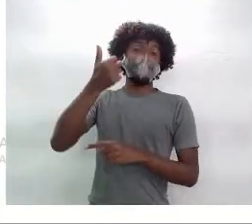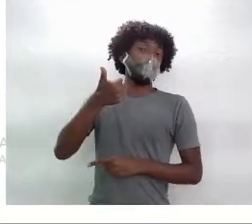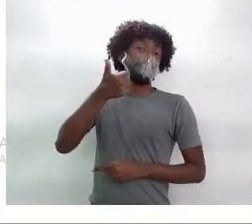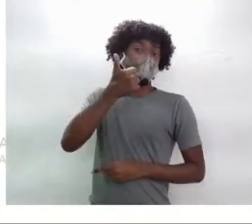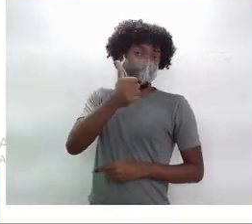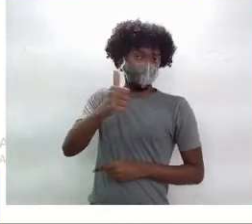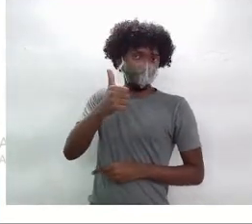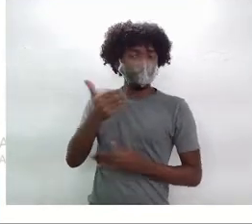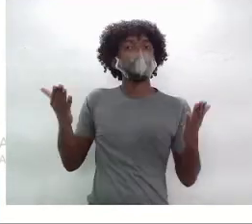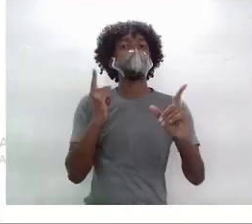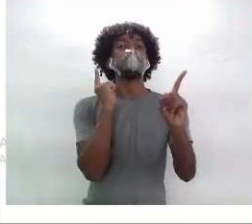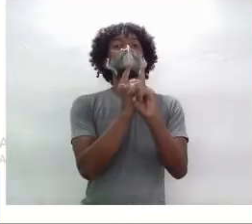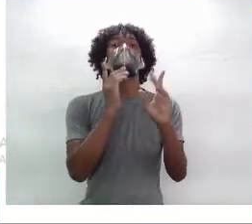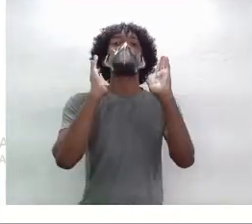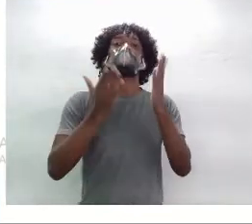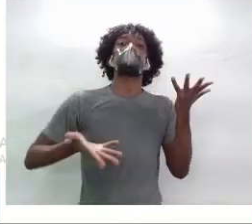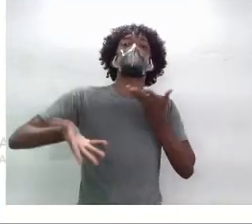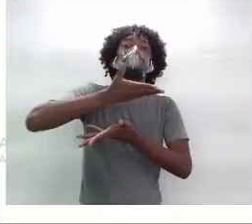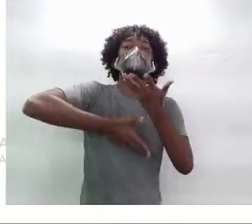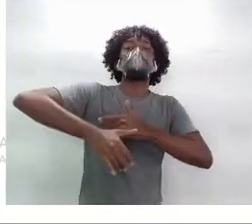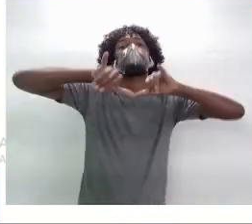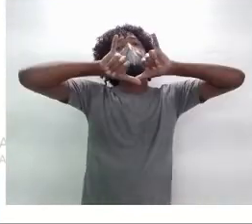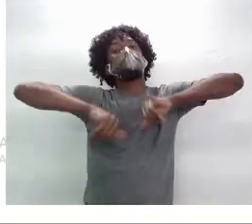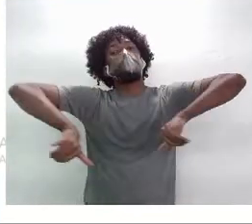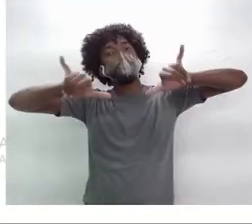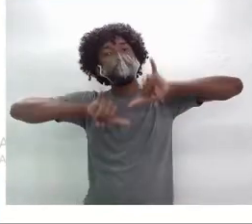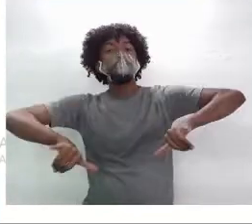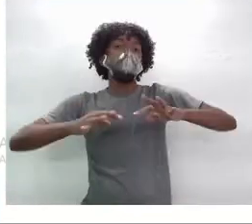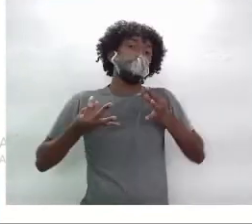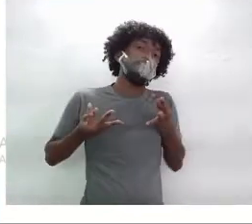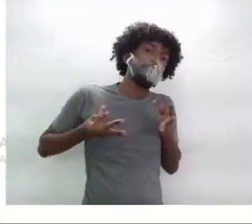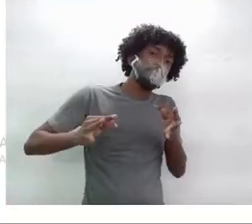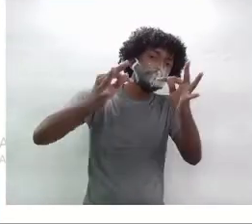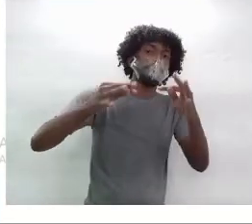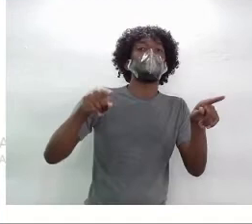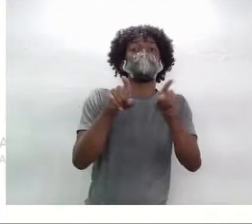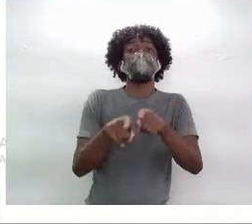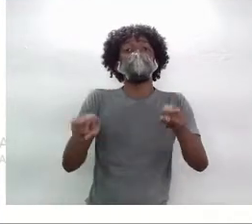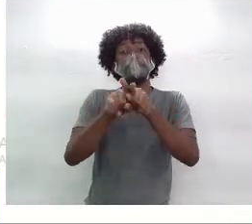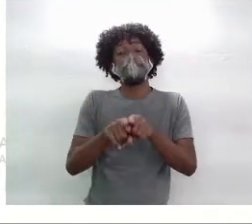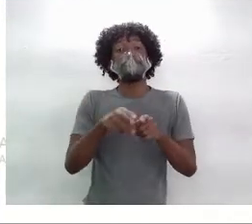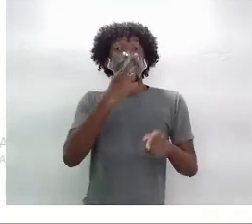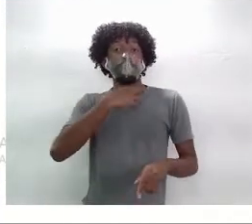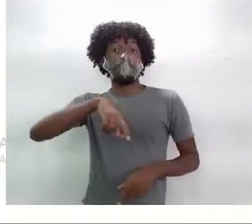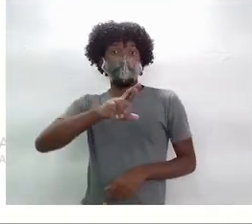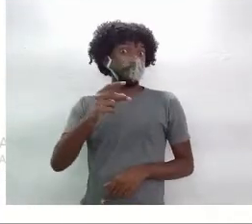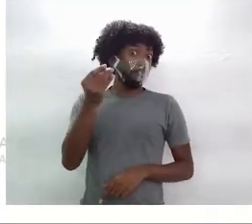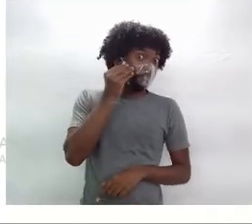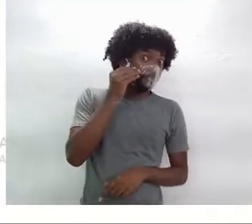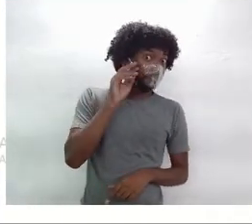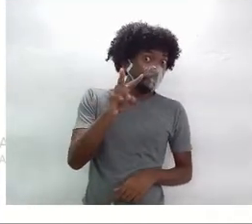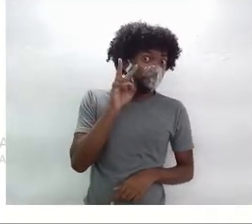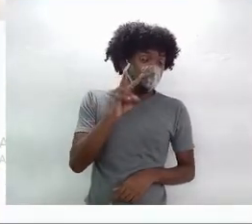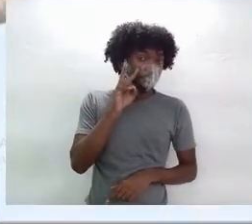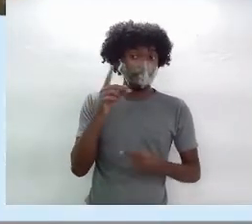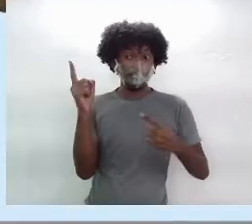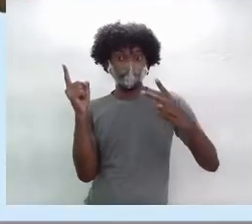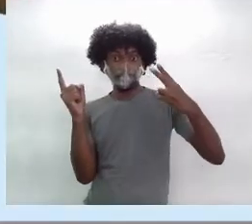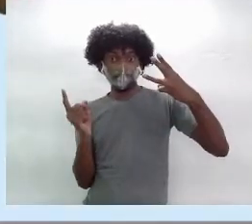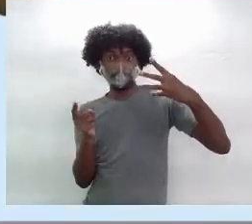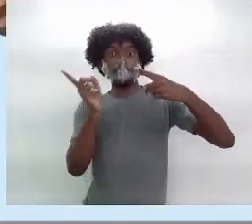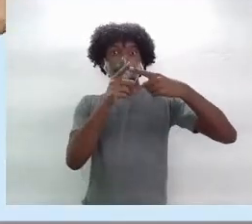nós debatemos a relação entre as mídias, a tecnologia e a religião. Olhem aí, olhem só essas 3